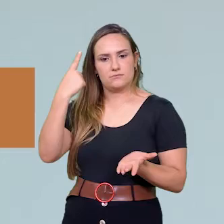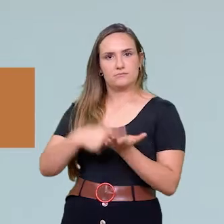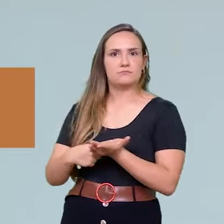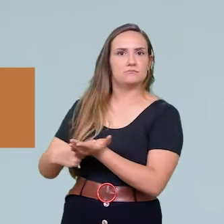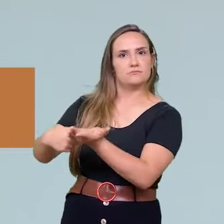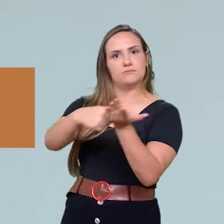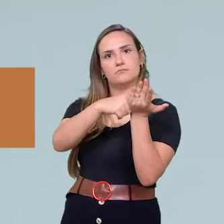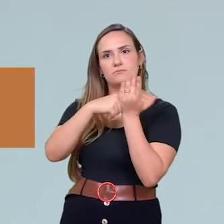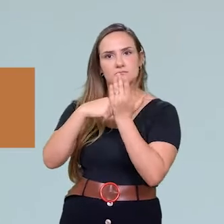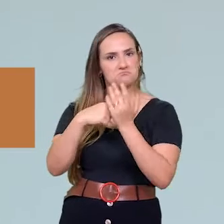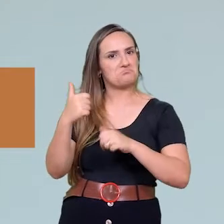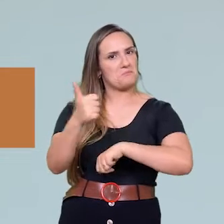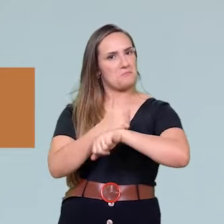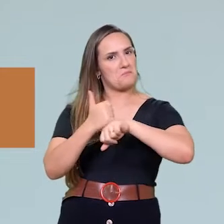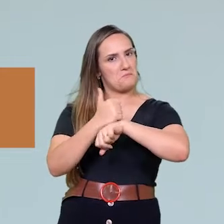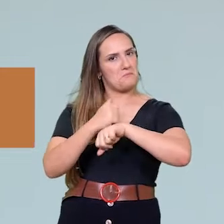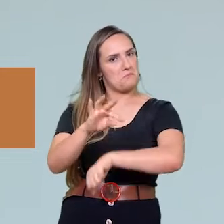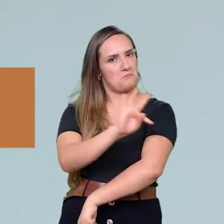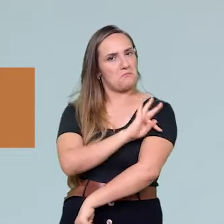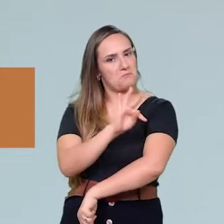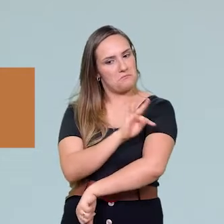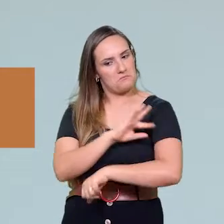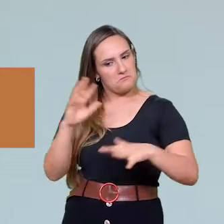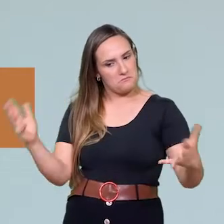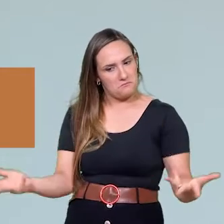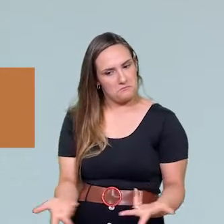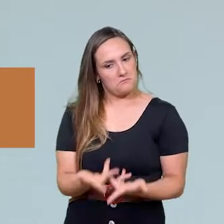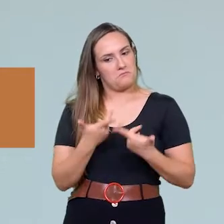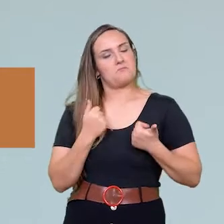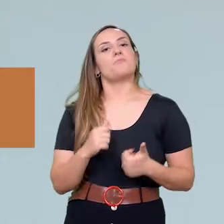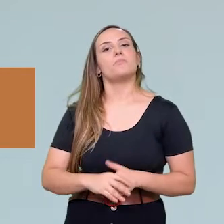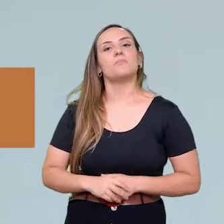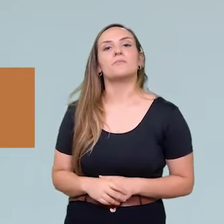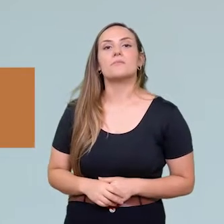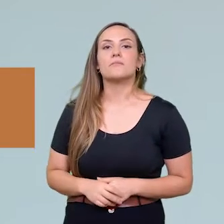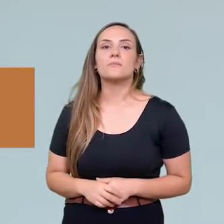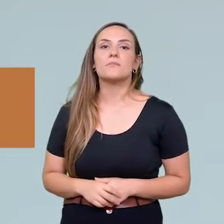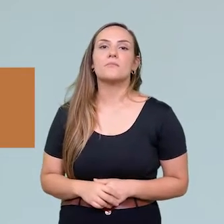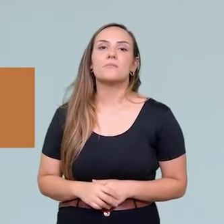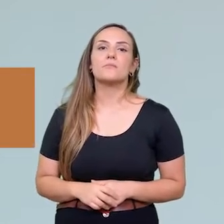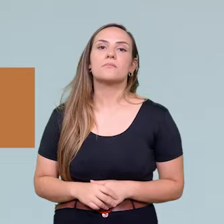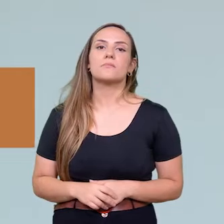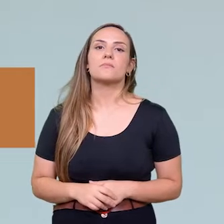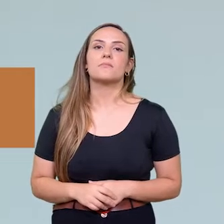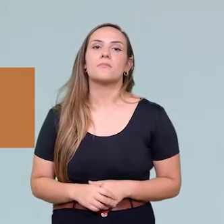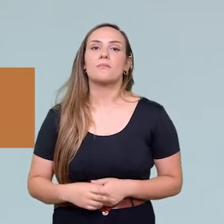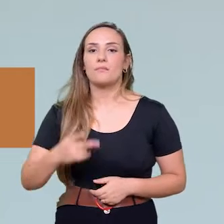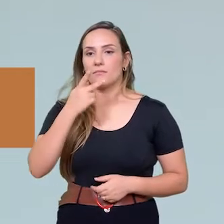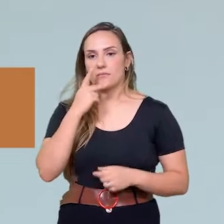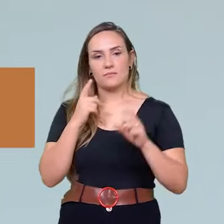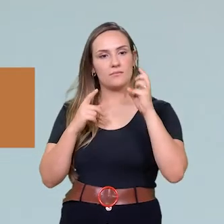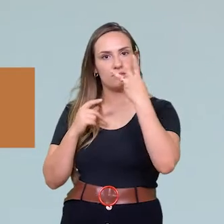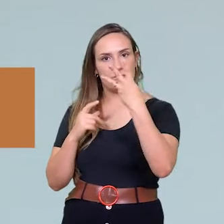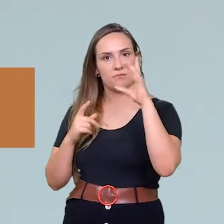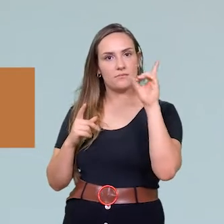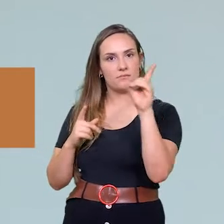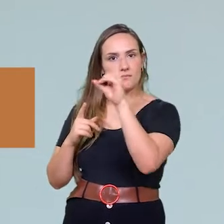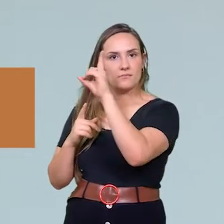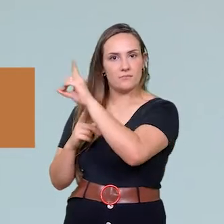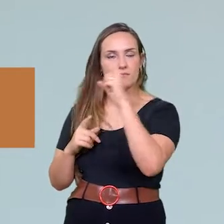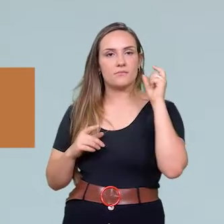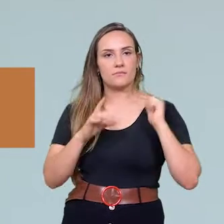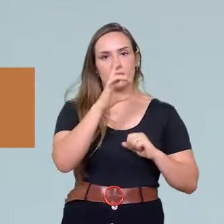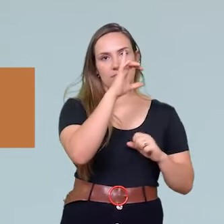de muito alto padrão, de muita alta qualidade técnica, e falou exatamente: a descarbonização